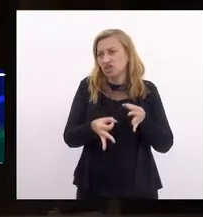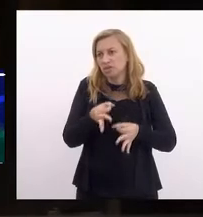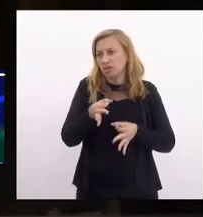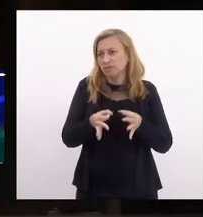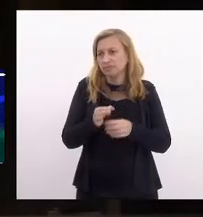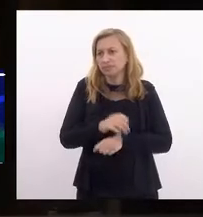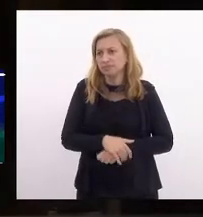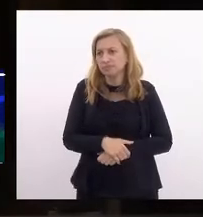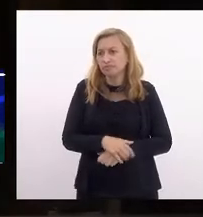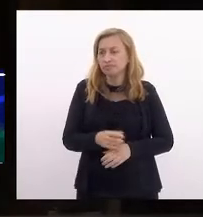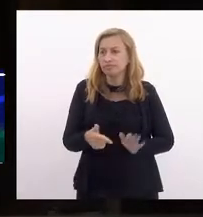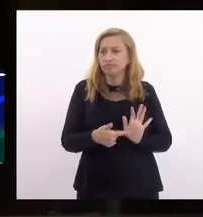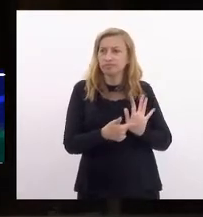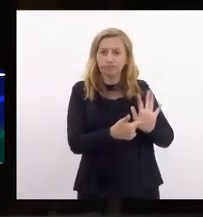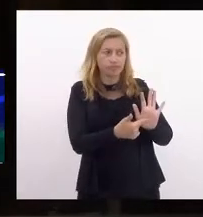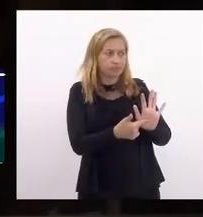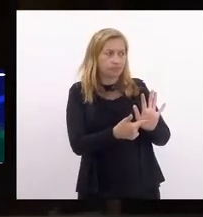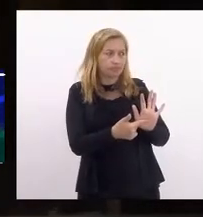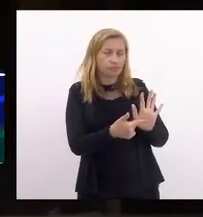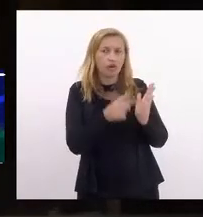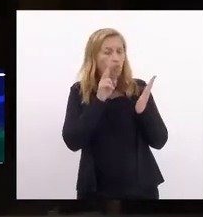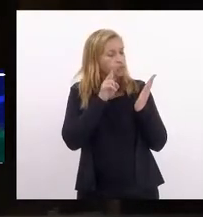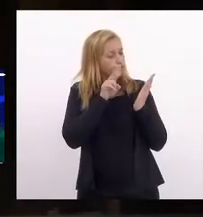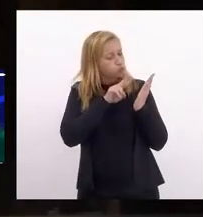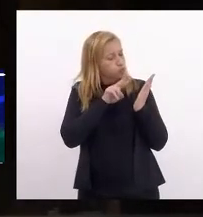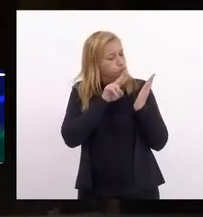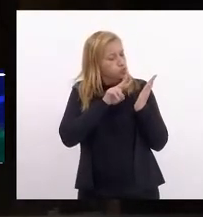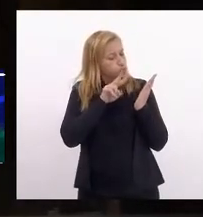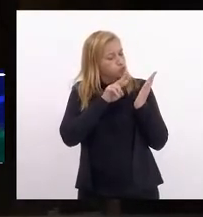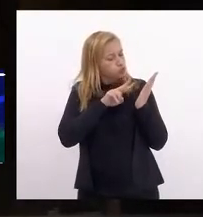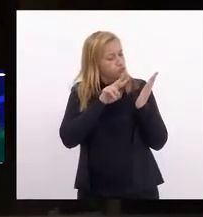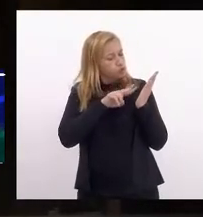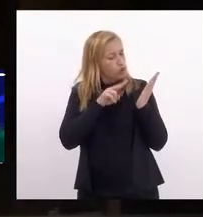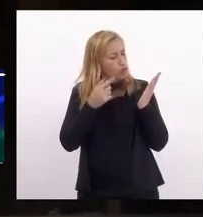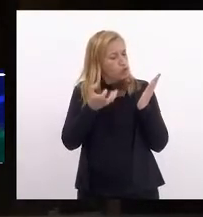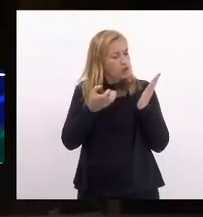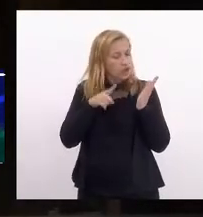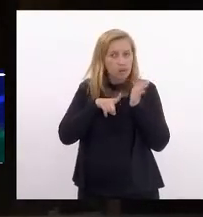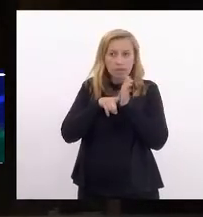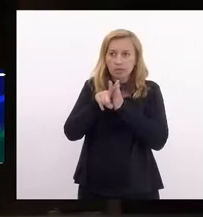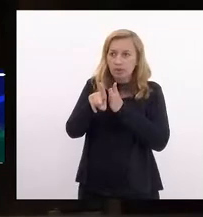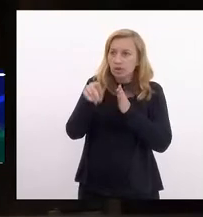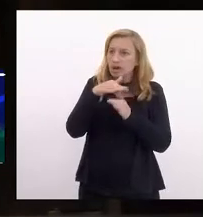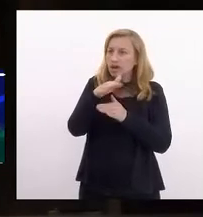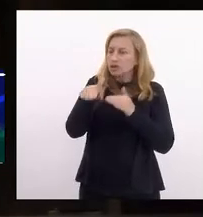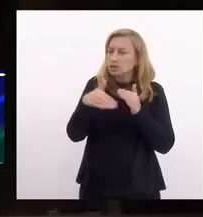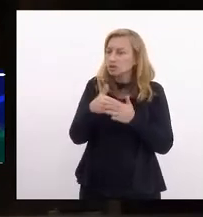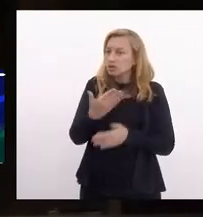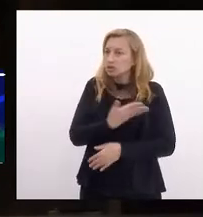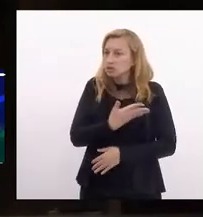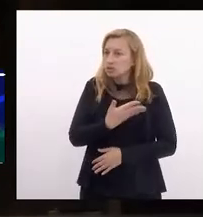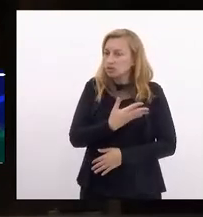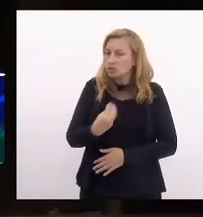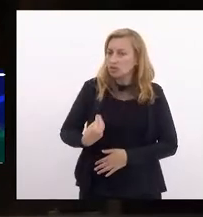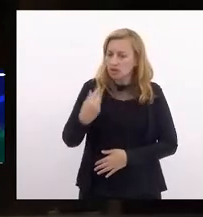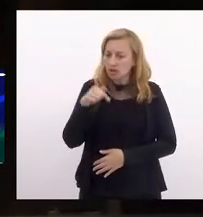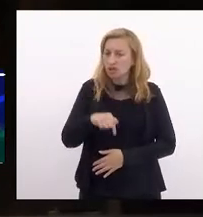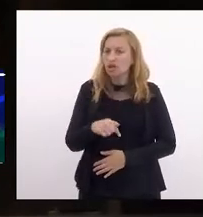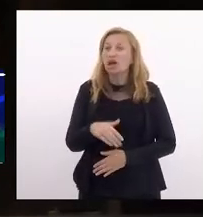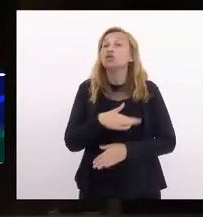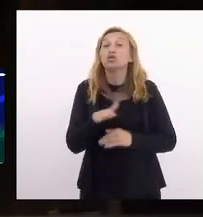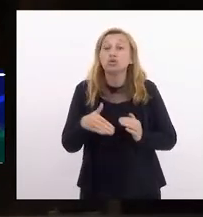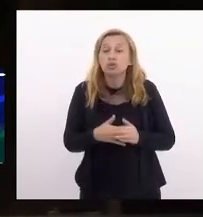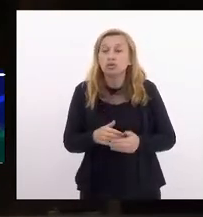e ele está aqui e eu queria perguntar a todos os colegas que estão aqui a